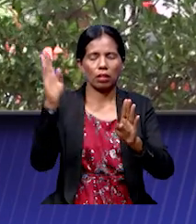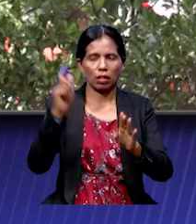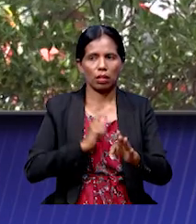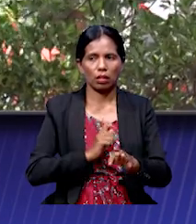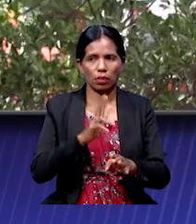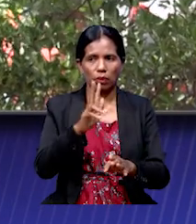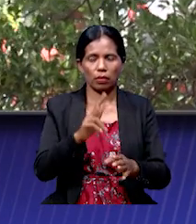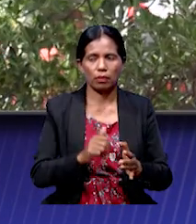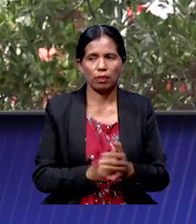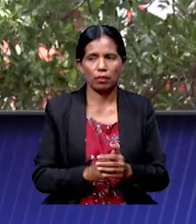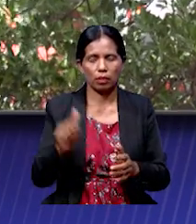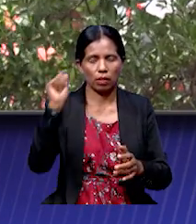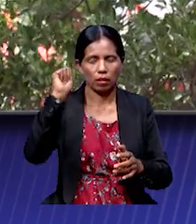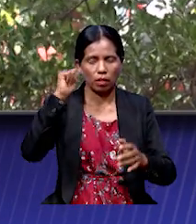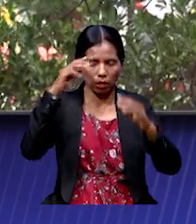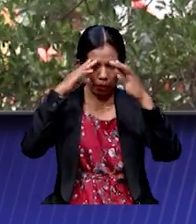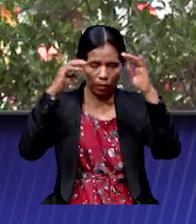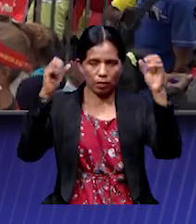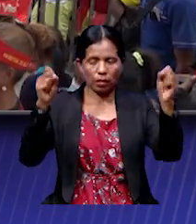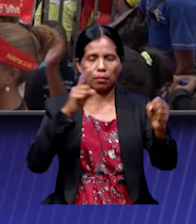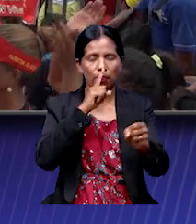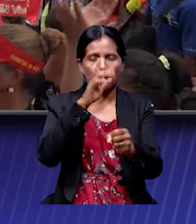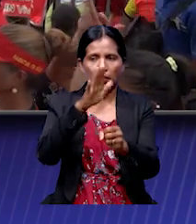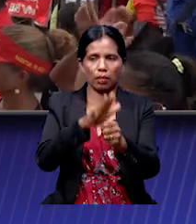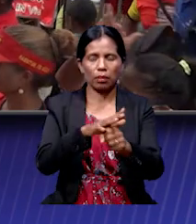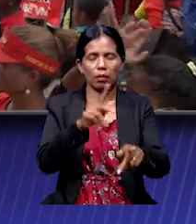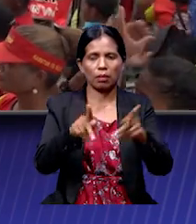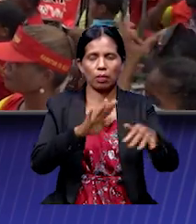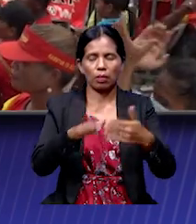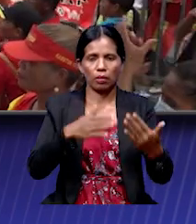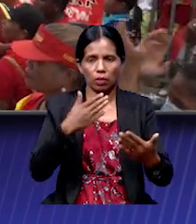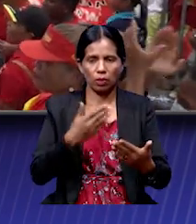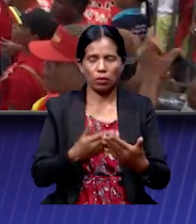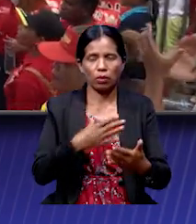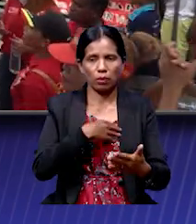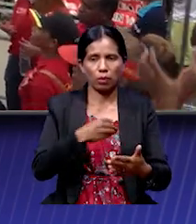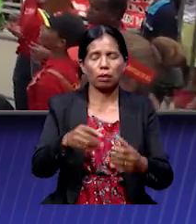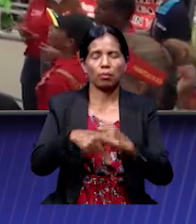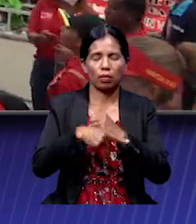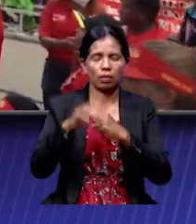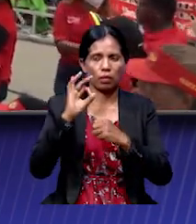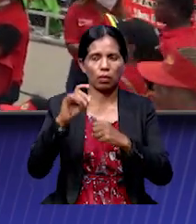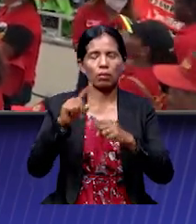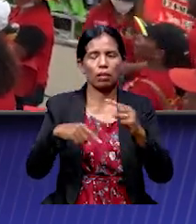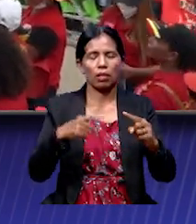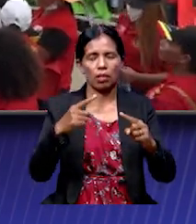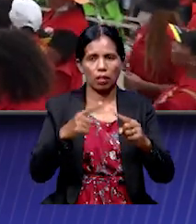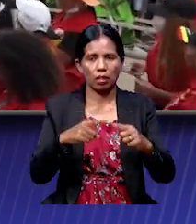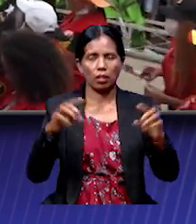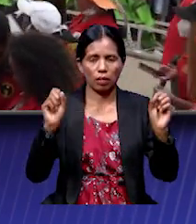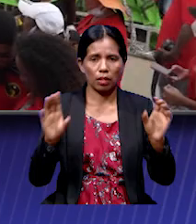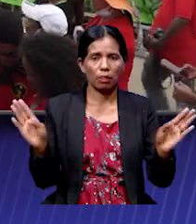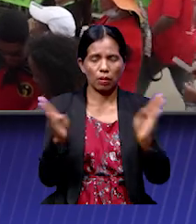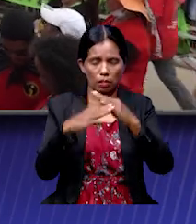dilim. Candidato presidente república ne promete ba militante no simpatizante sirakatak banhira ni reeleito ba presidente